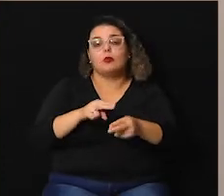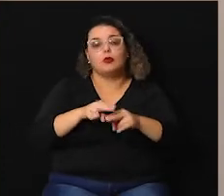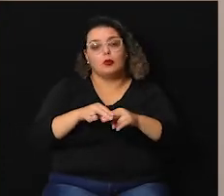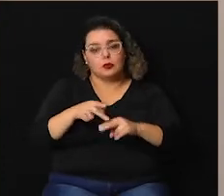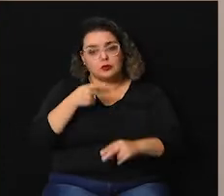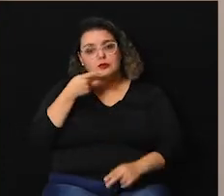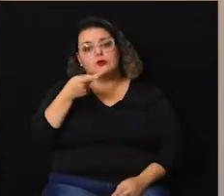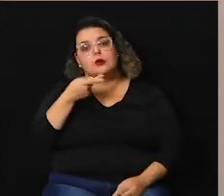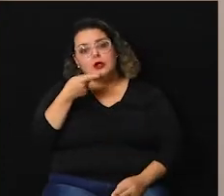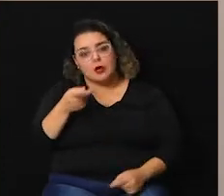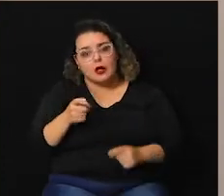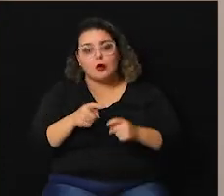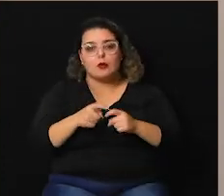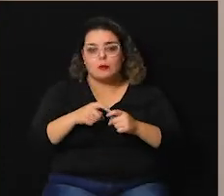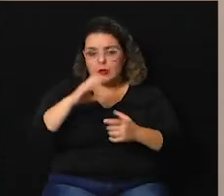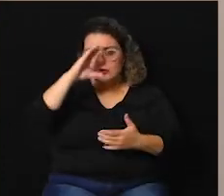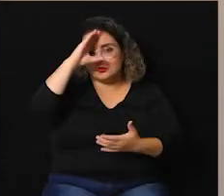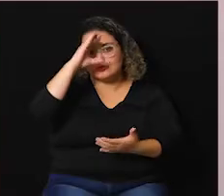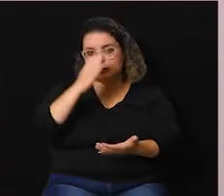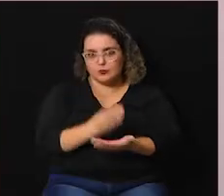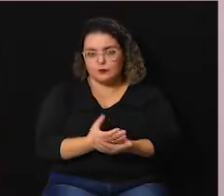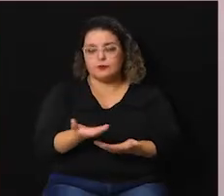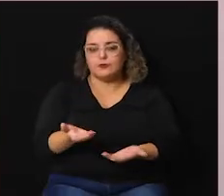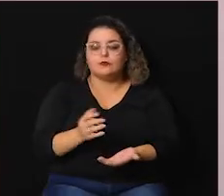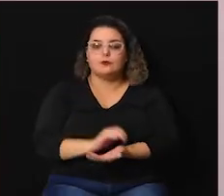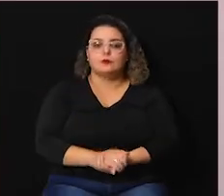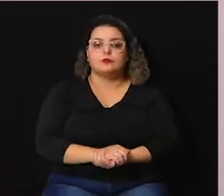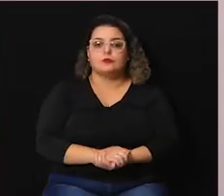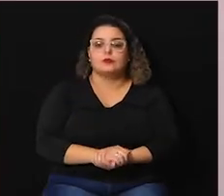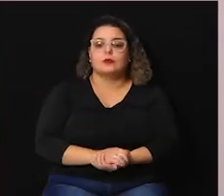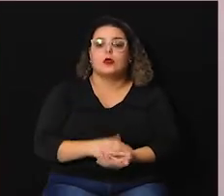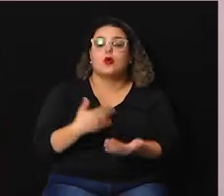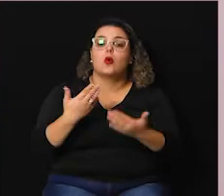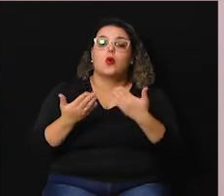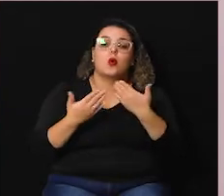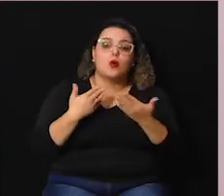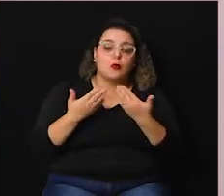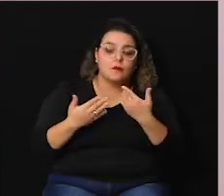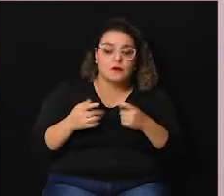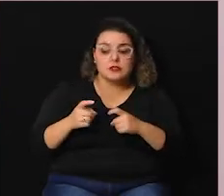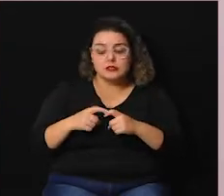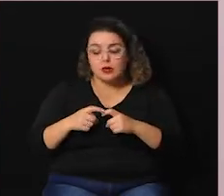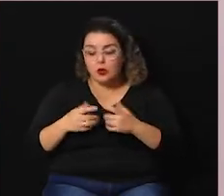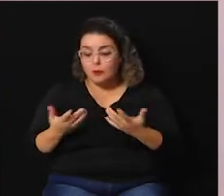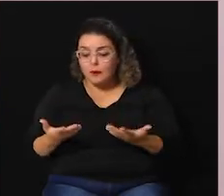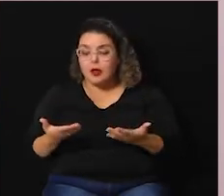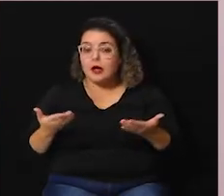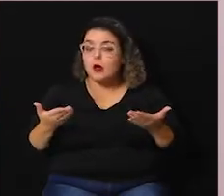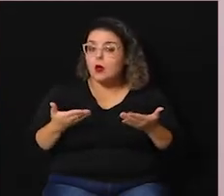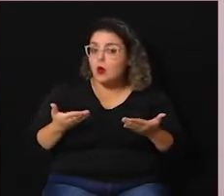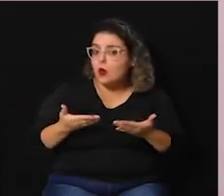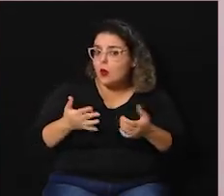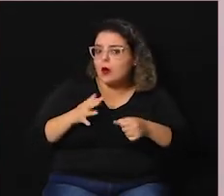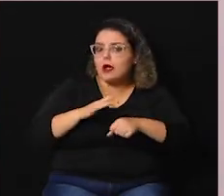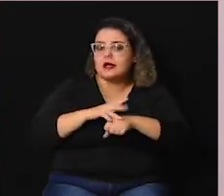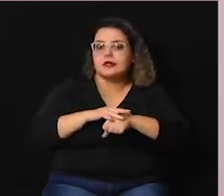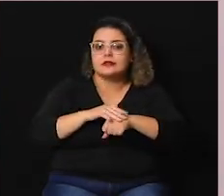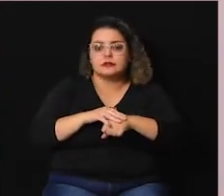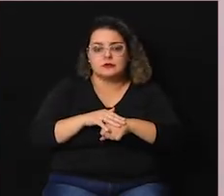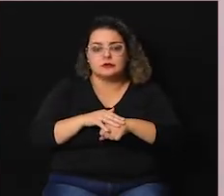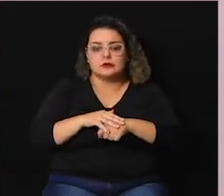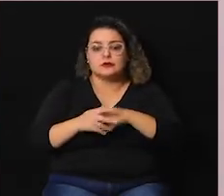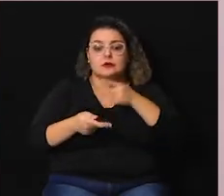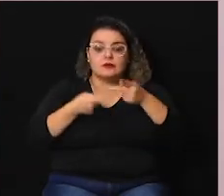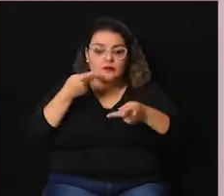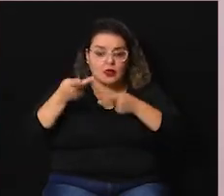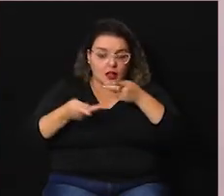falar sempre com o seu médico de confiança. O senhor falou aí conversar, falar com o médico, né? Agora que essa doença veio a